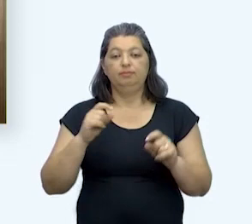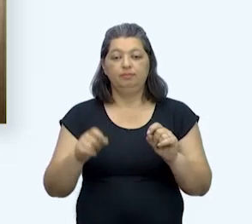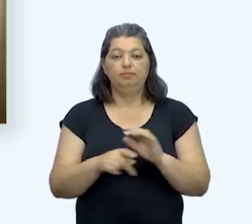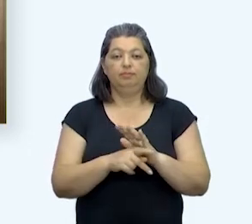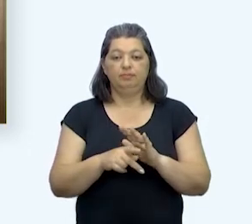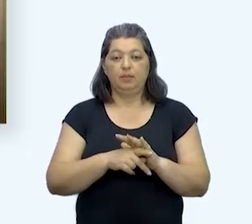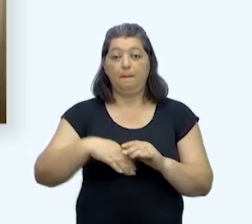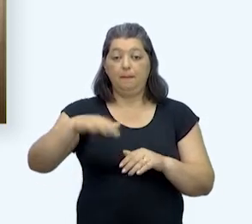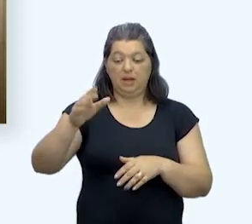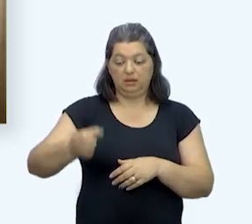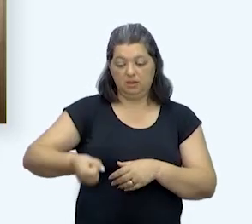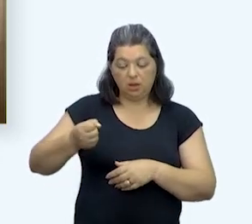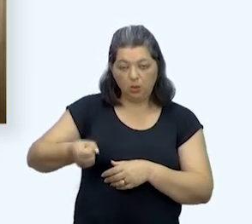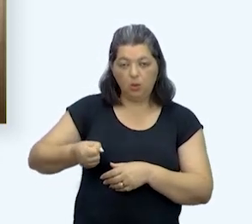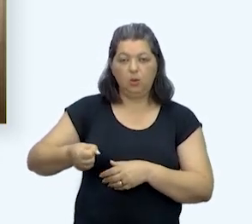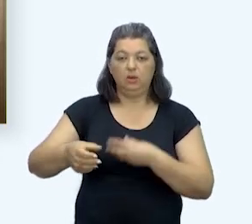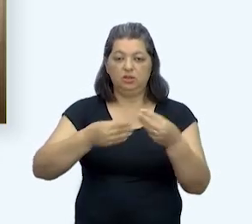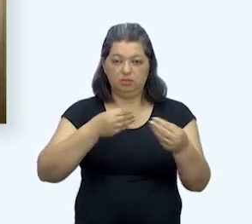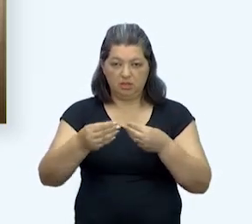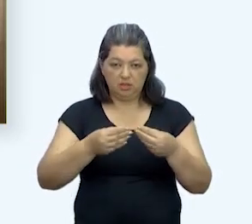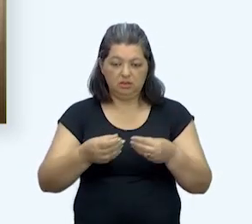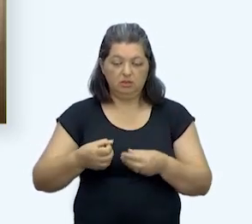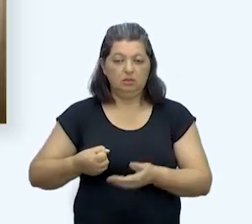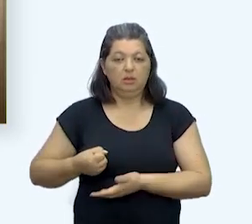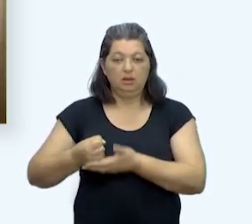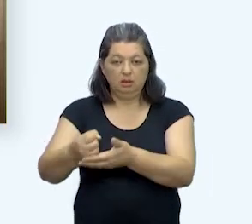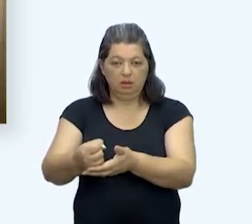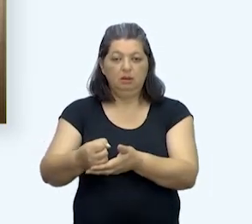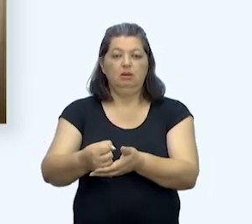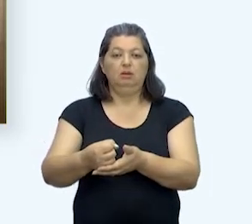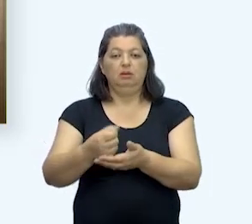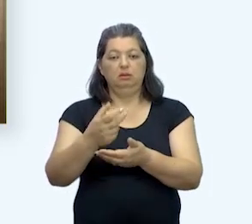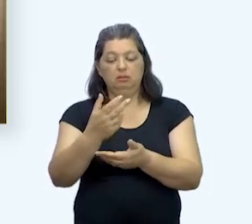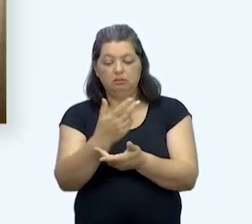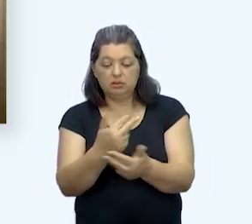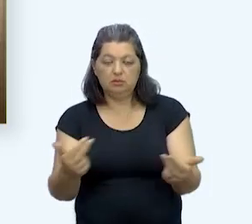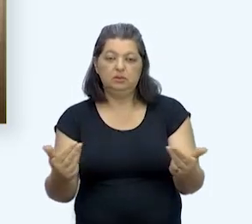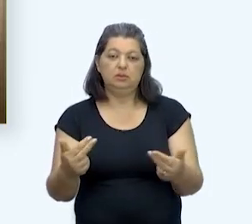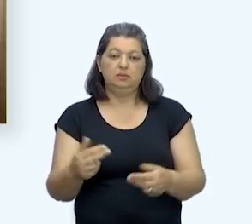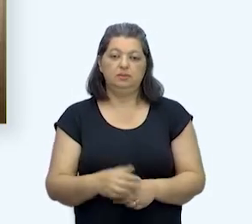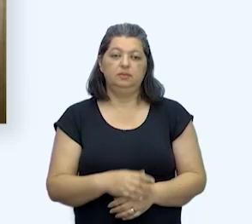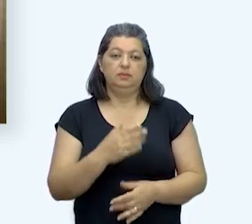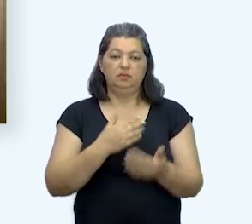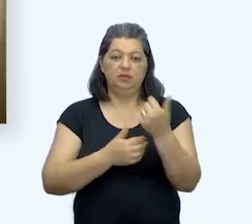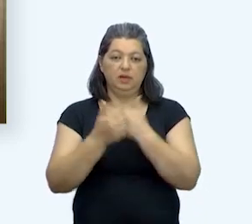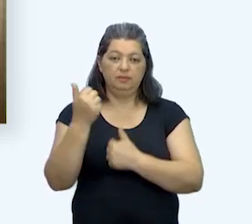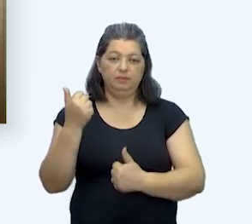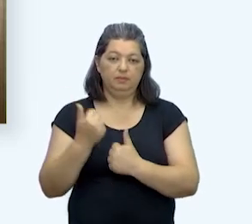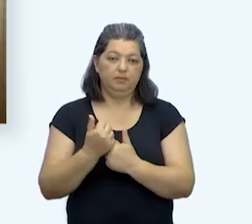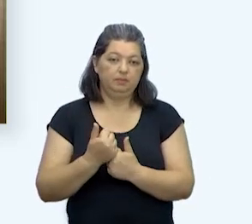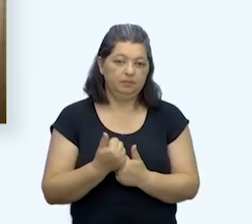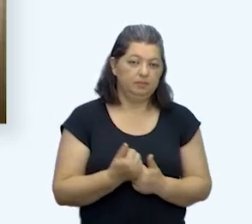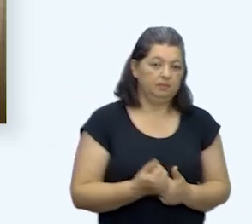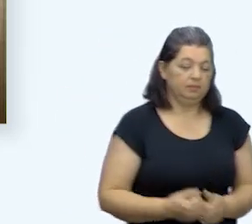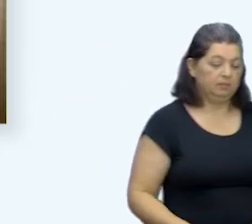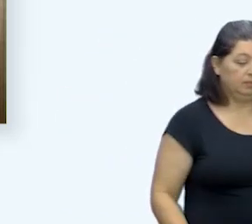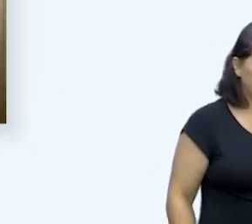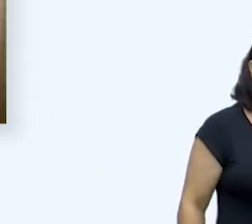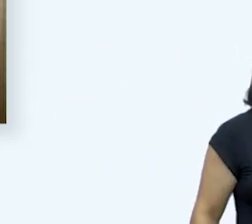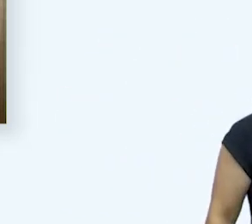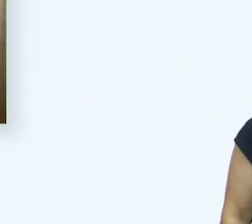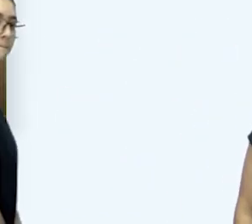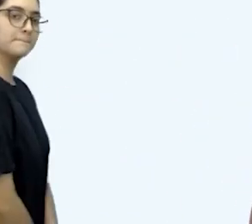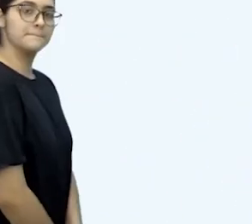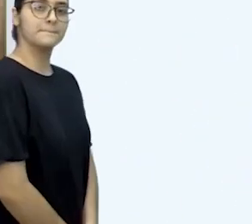mais sacolas plásticas para carregar as compras. A coisa tá ficando muito grave. E a mensagem principal nos dias de hoje não